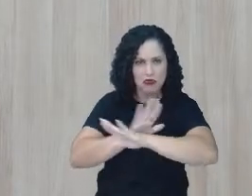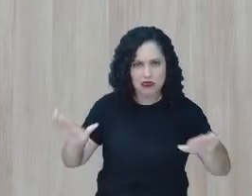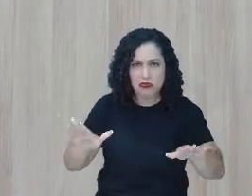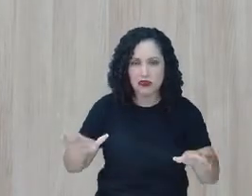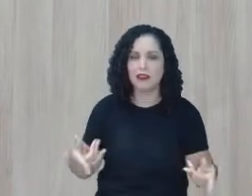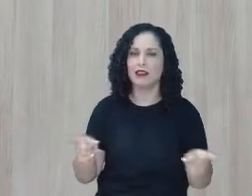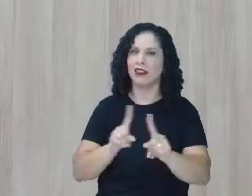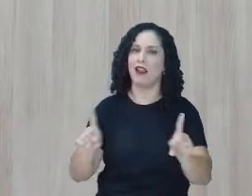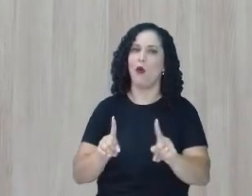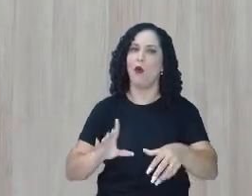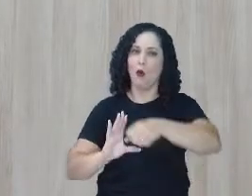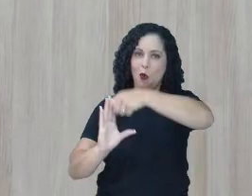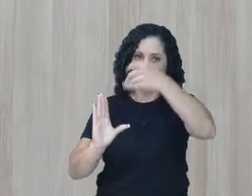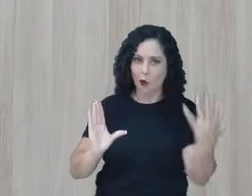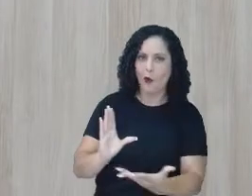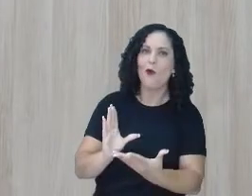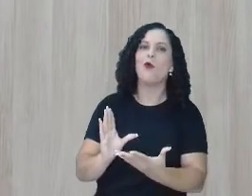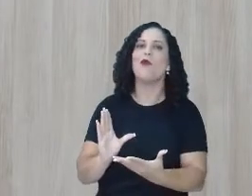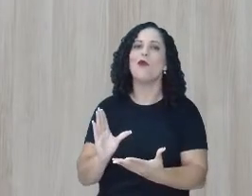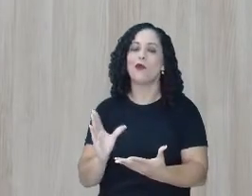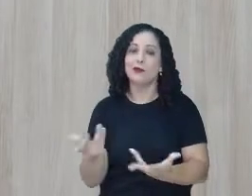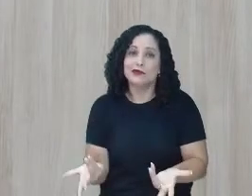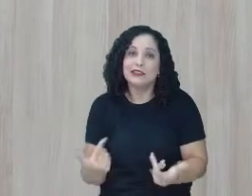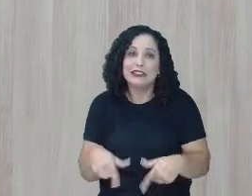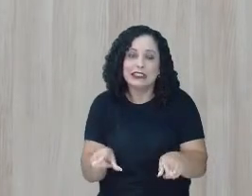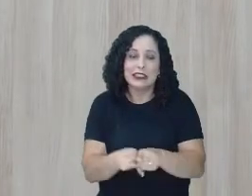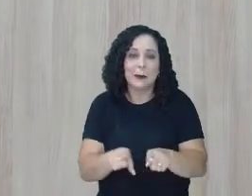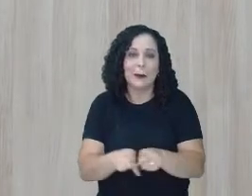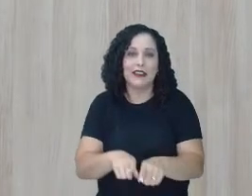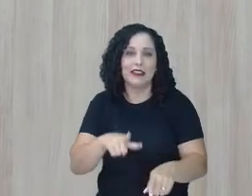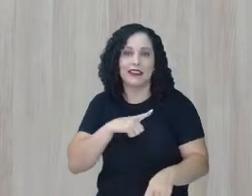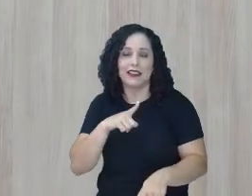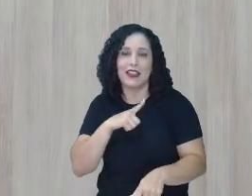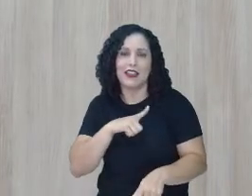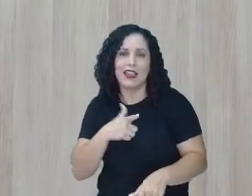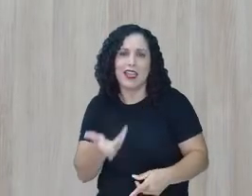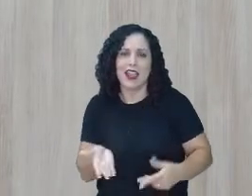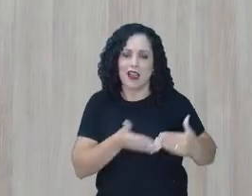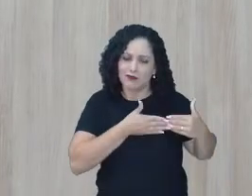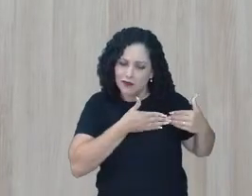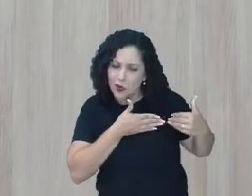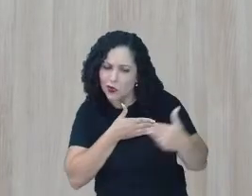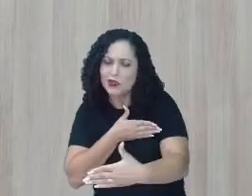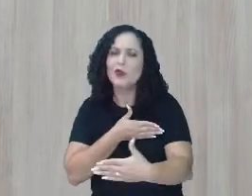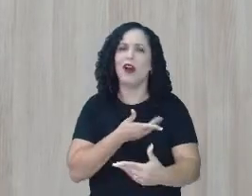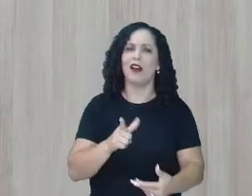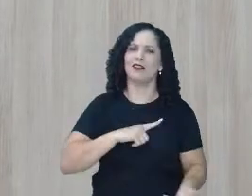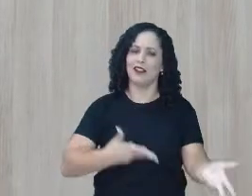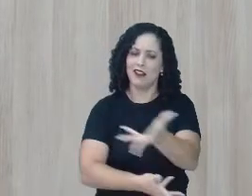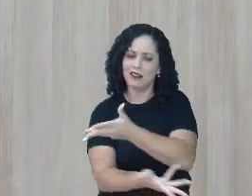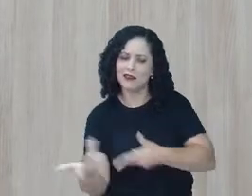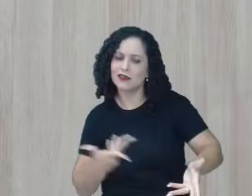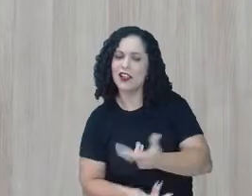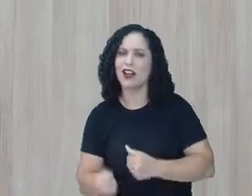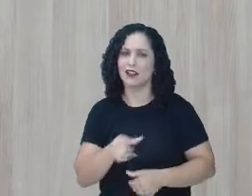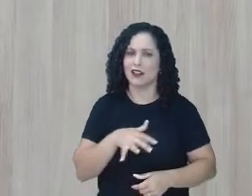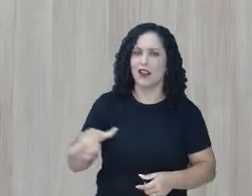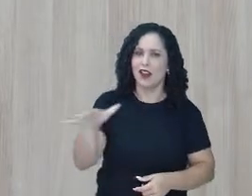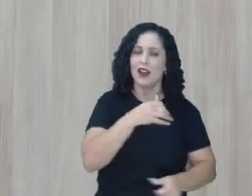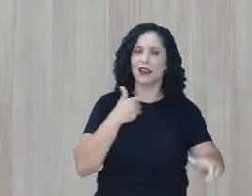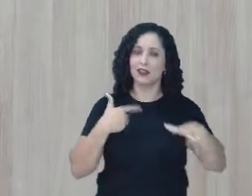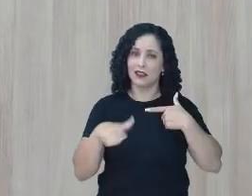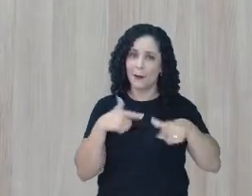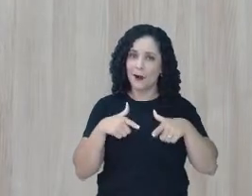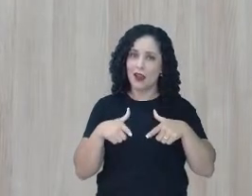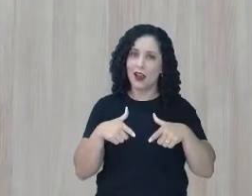elas permaneceram, então elas fazem parte da nossa mentalidade, elas fazem parte das nossas relações de trabalho, elas fazem parte, né, do